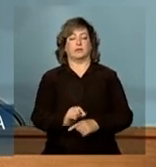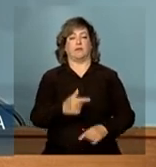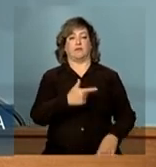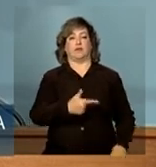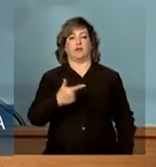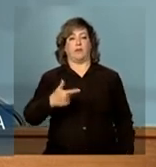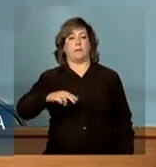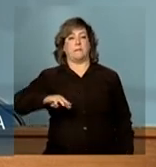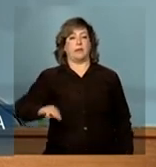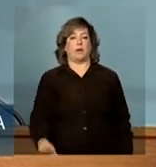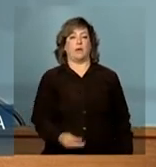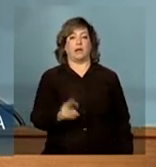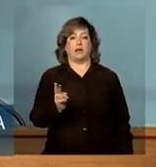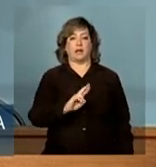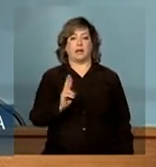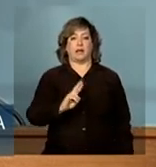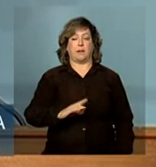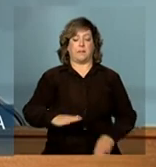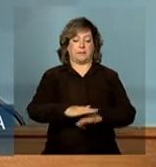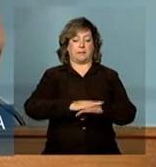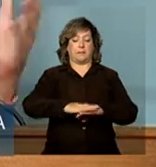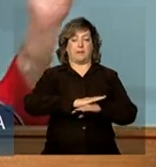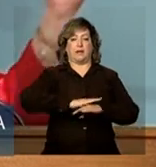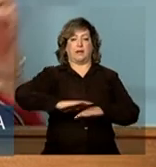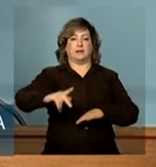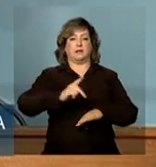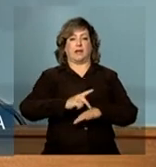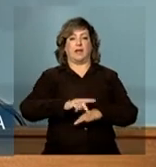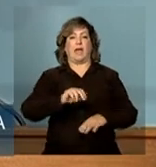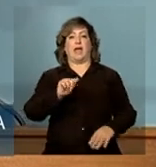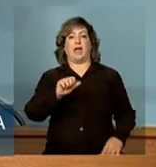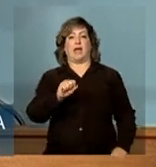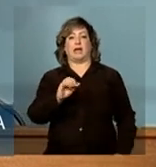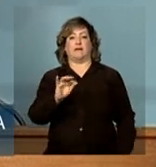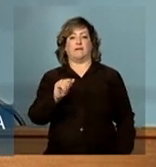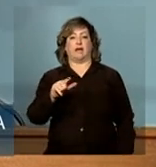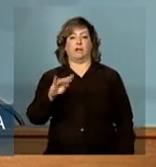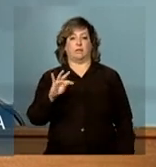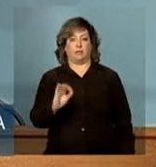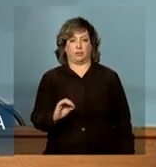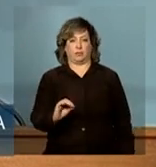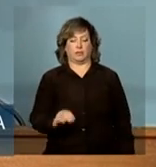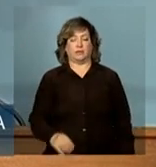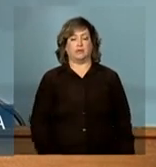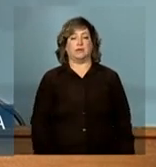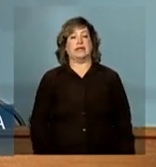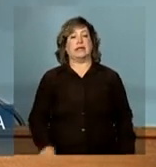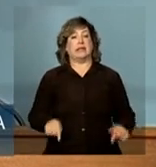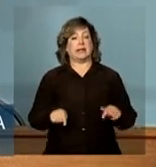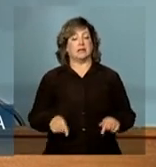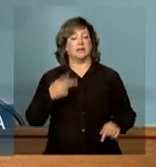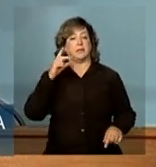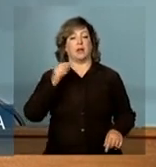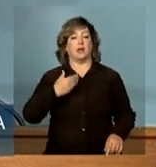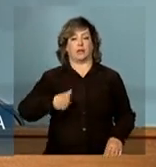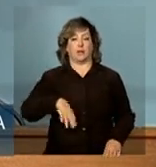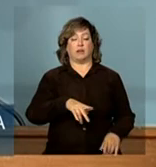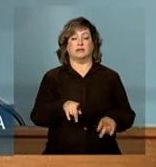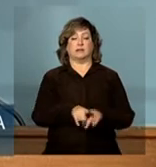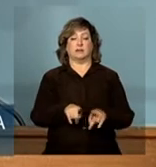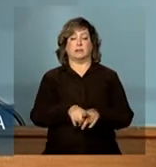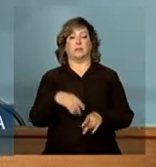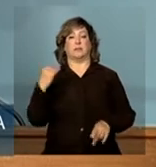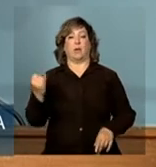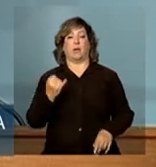reais para pavimentação asfáltica, como disse o ministro. E isso, para nós, também é importante para as cidades